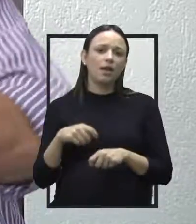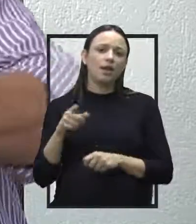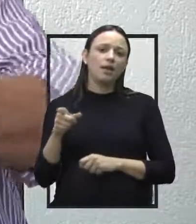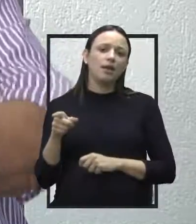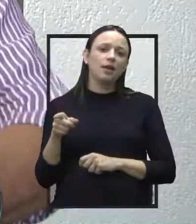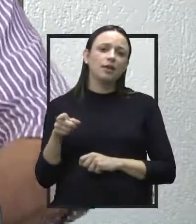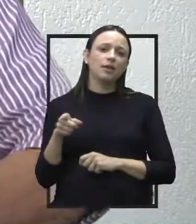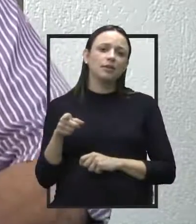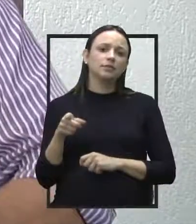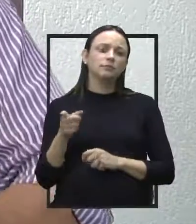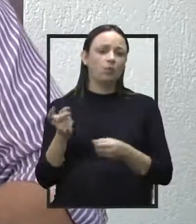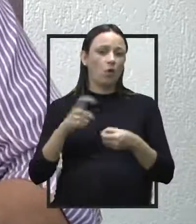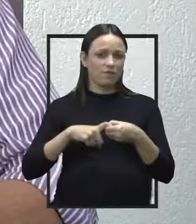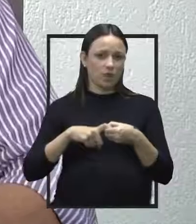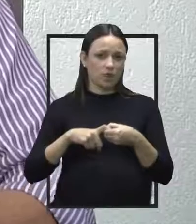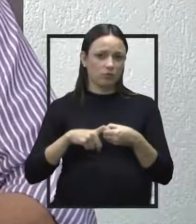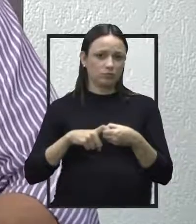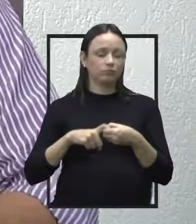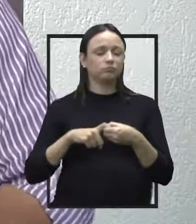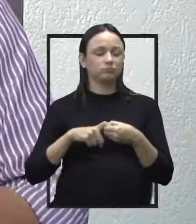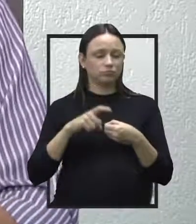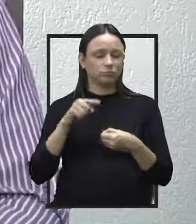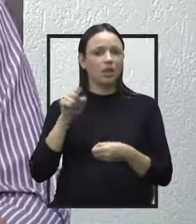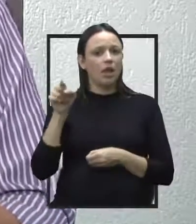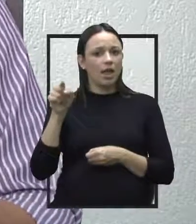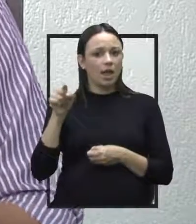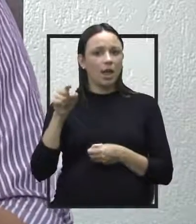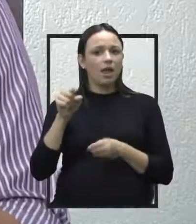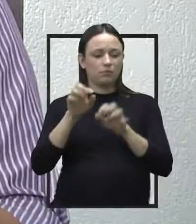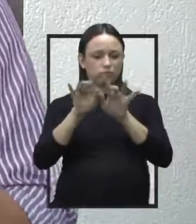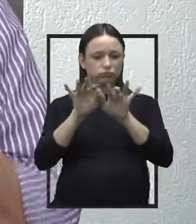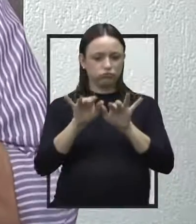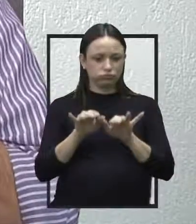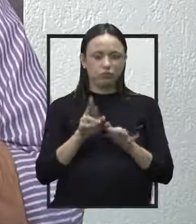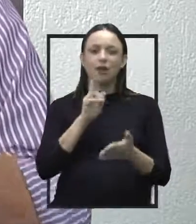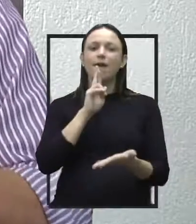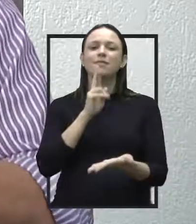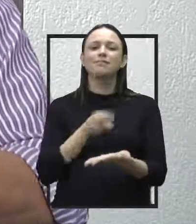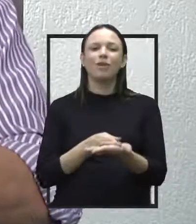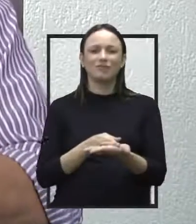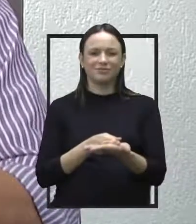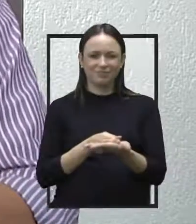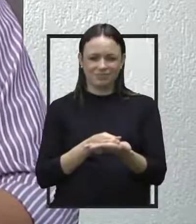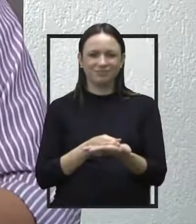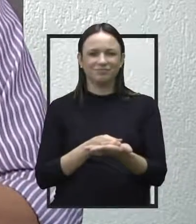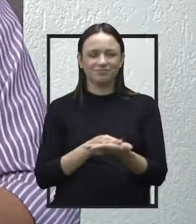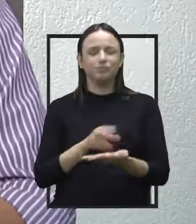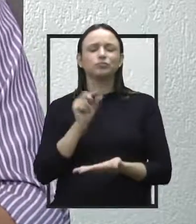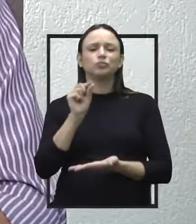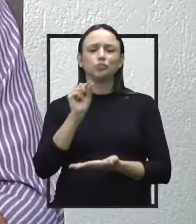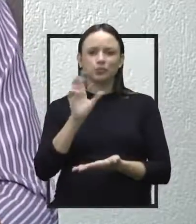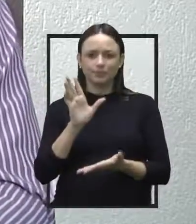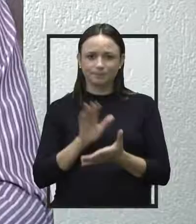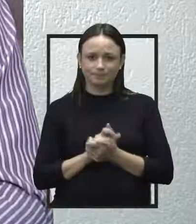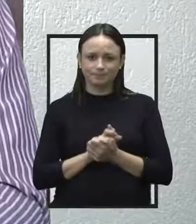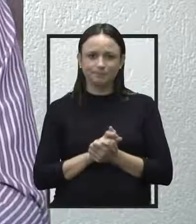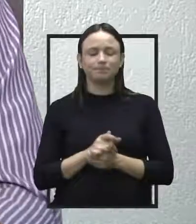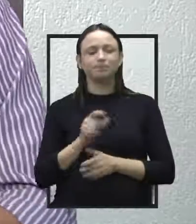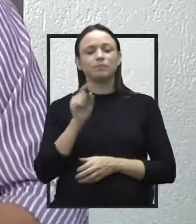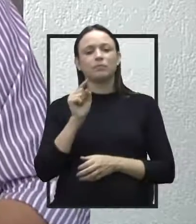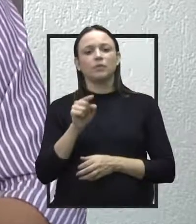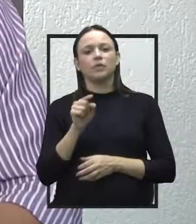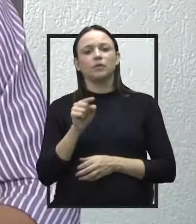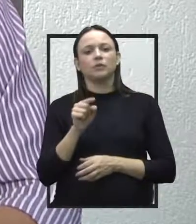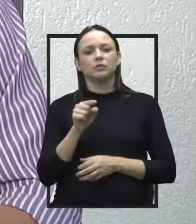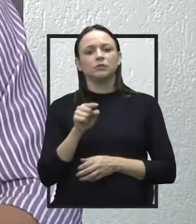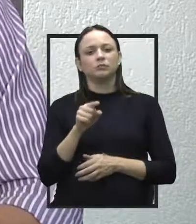fazer esse convênio. E ela me mandou na resposta... Ela me mandou o seguinte, olha,